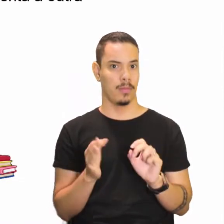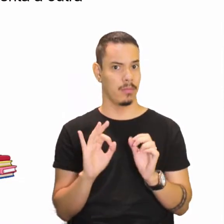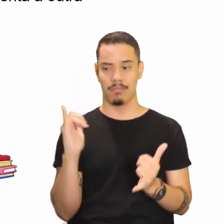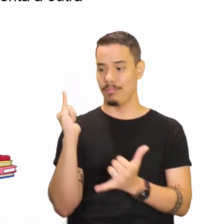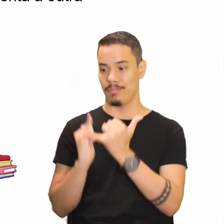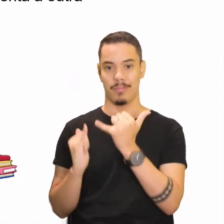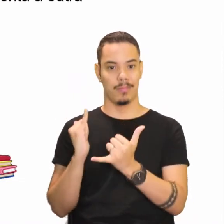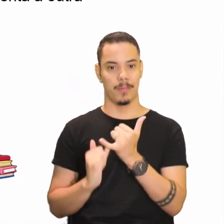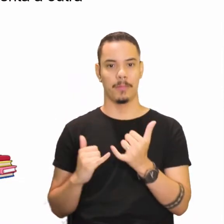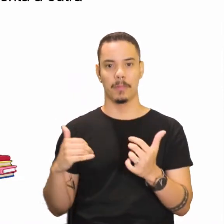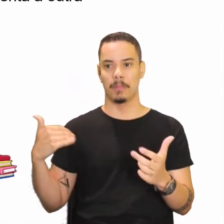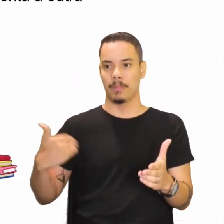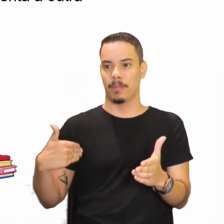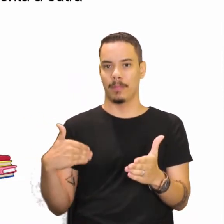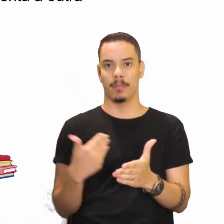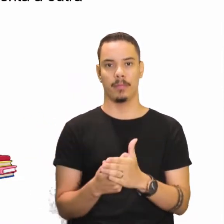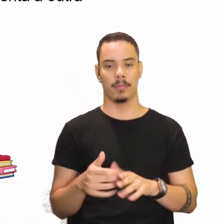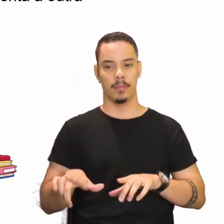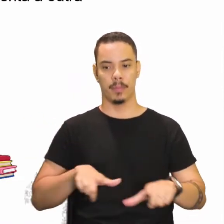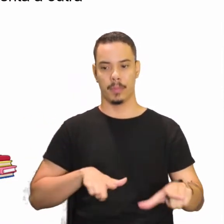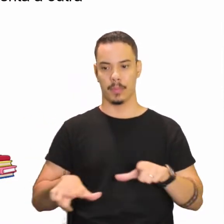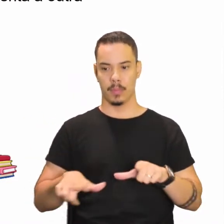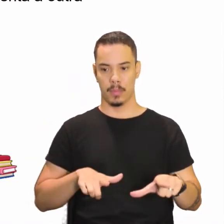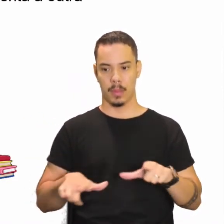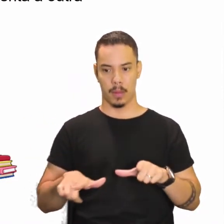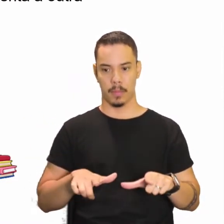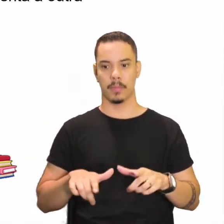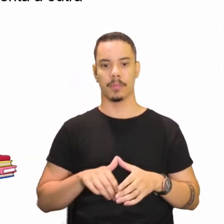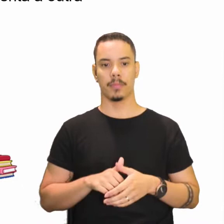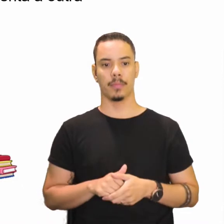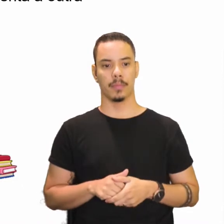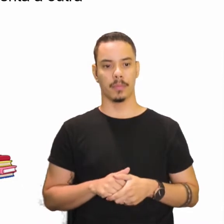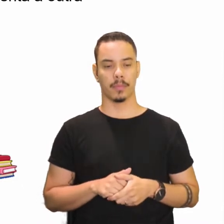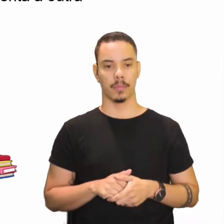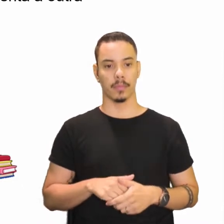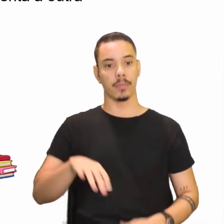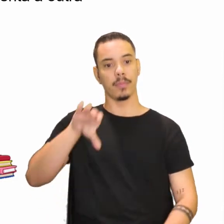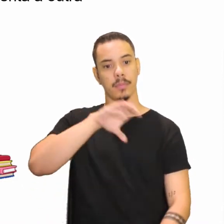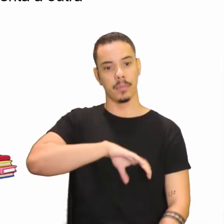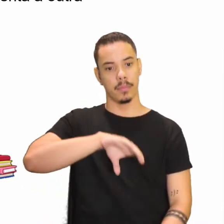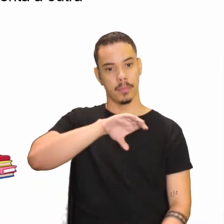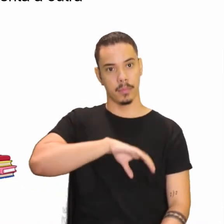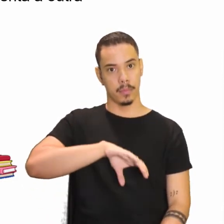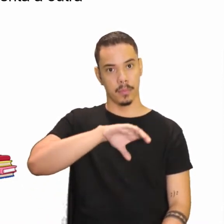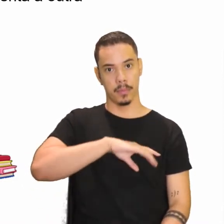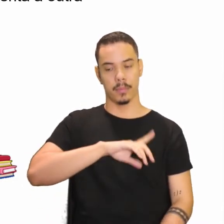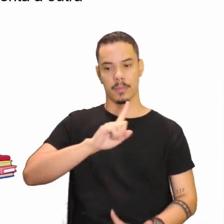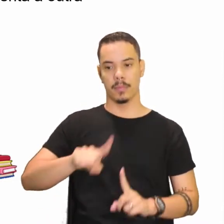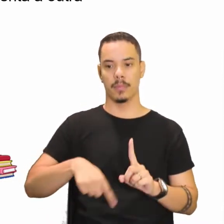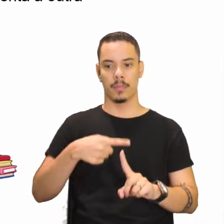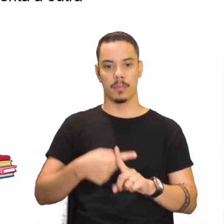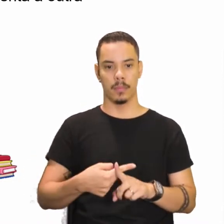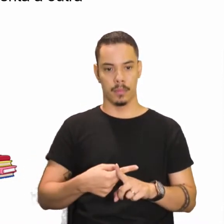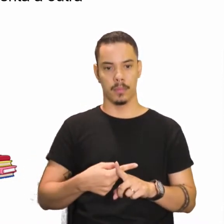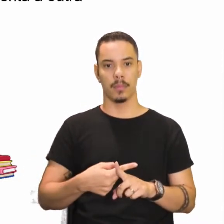semelhantes durante o trabalho. Viu só? O português e o